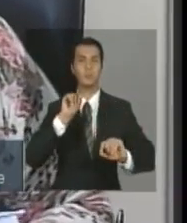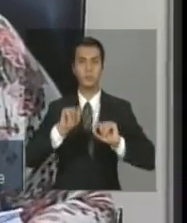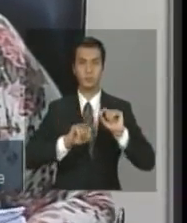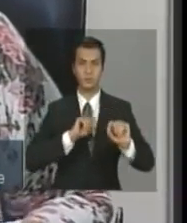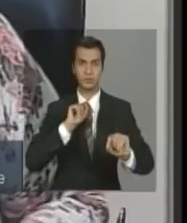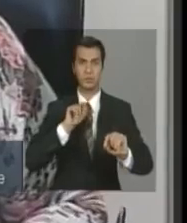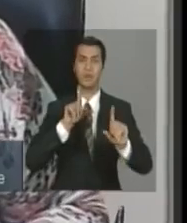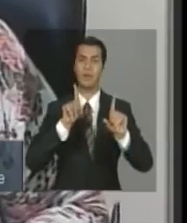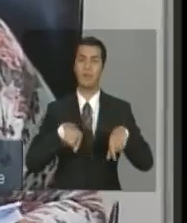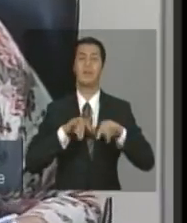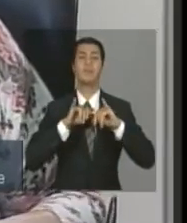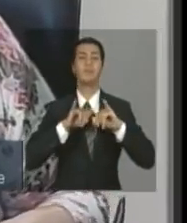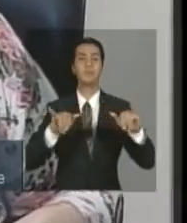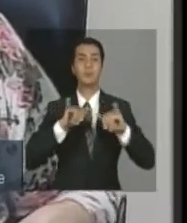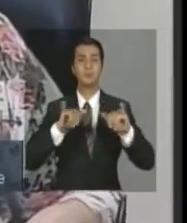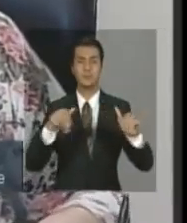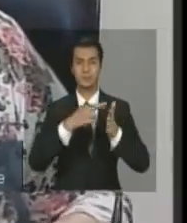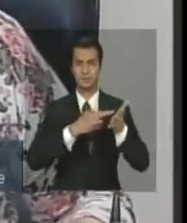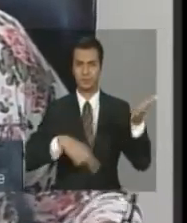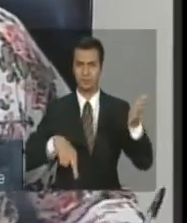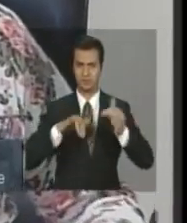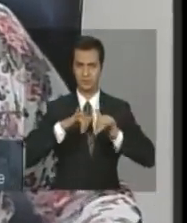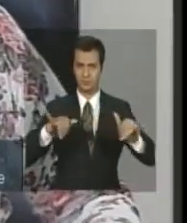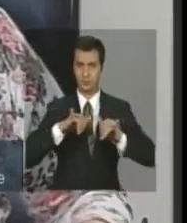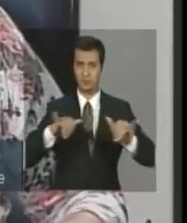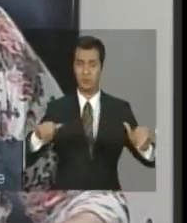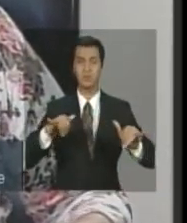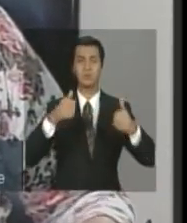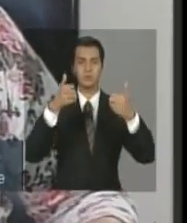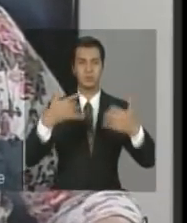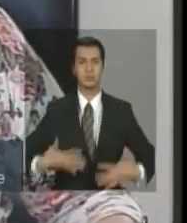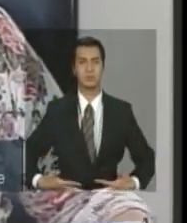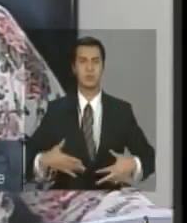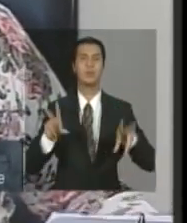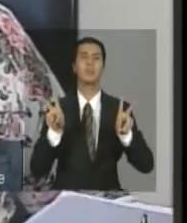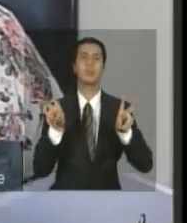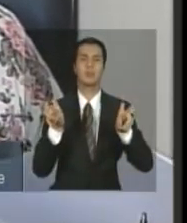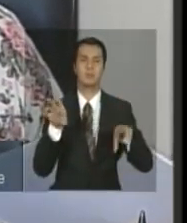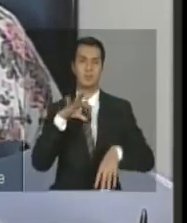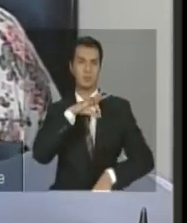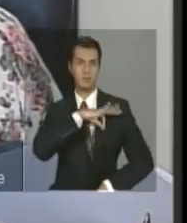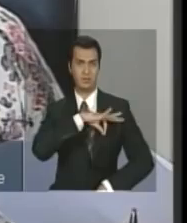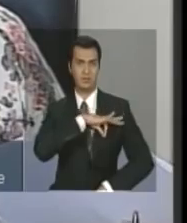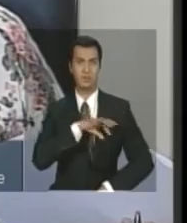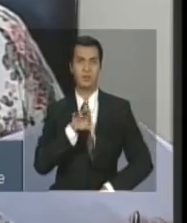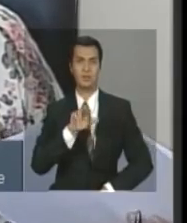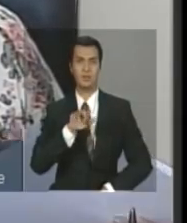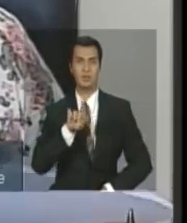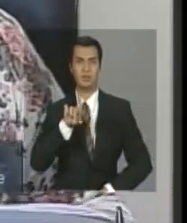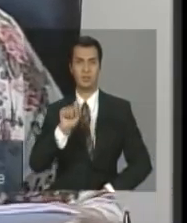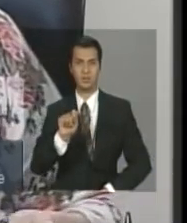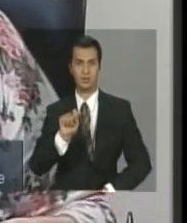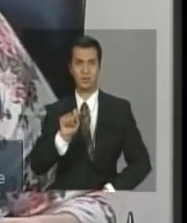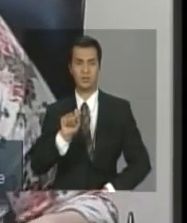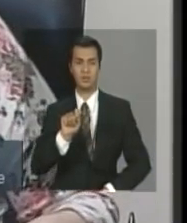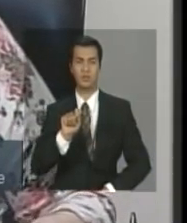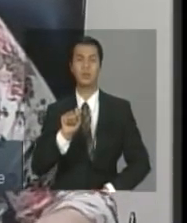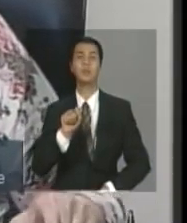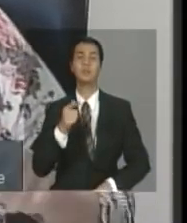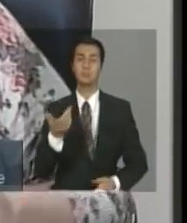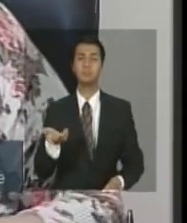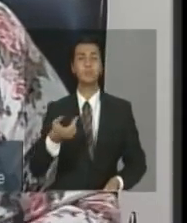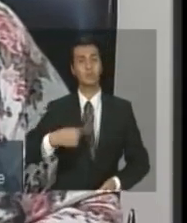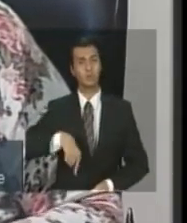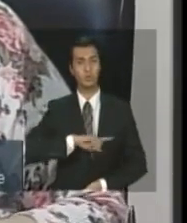a informação com relação à renda. Na nossa avaliação, o relatório, o direito de ser